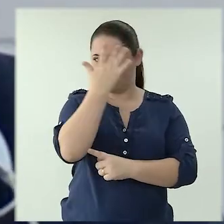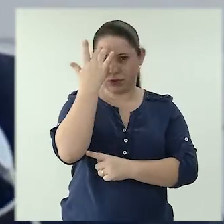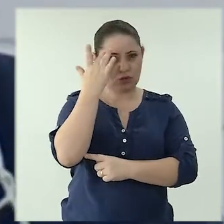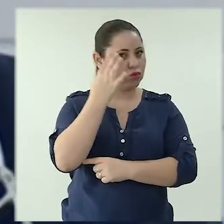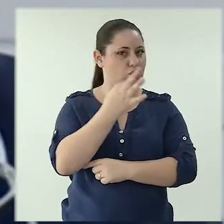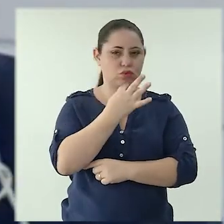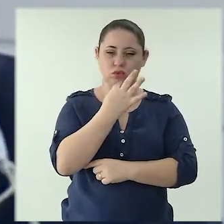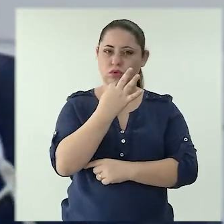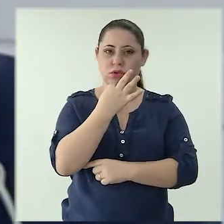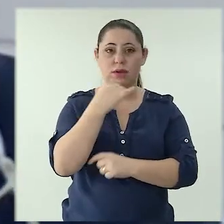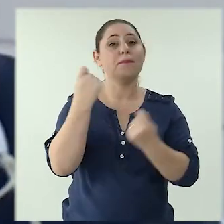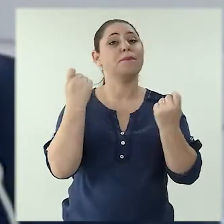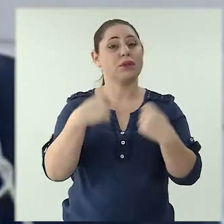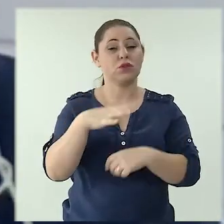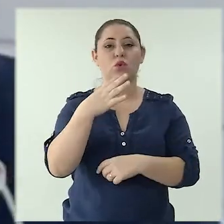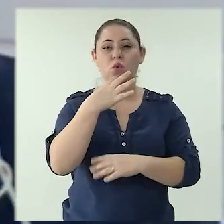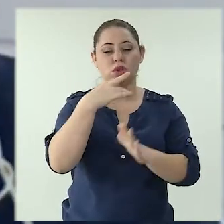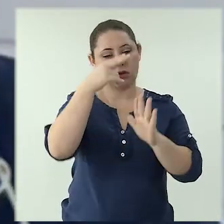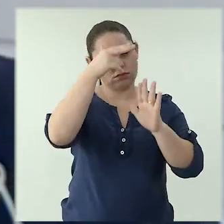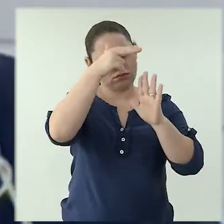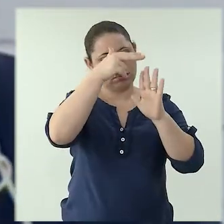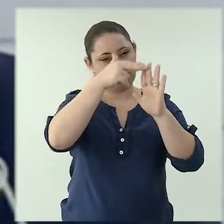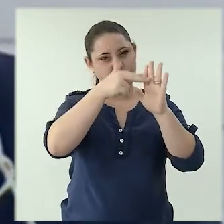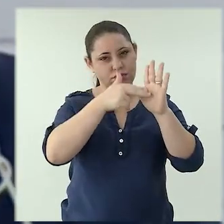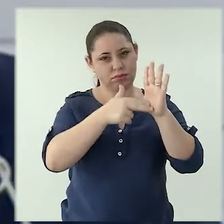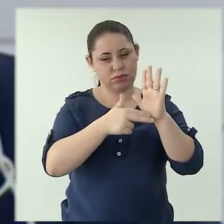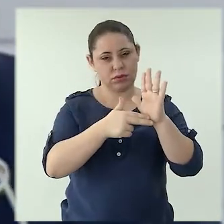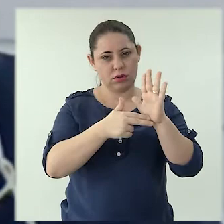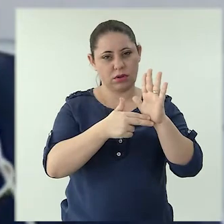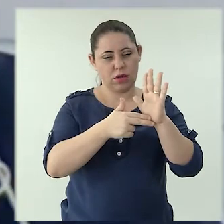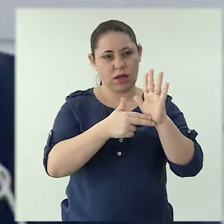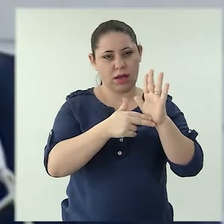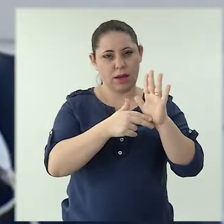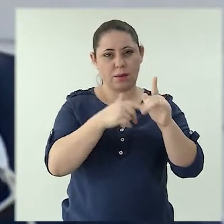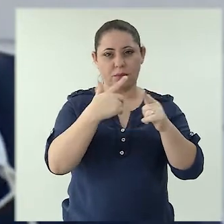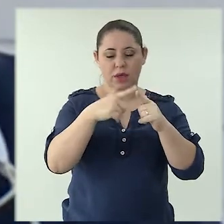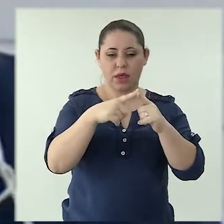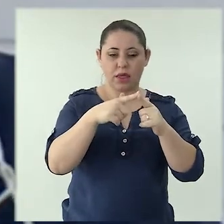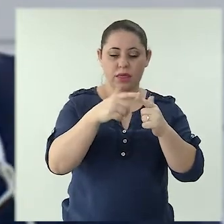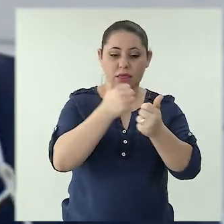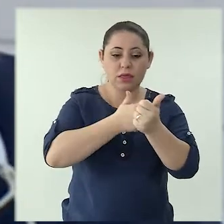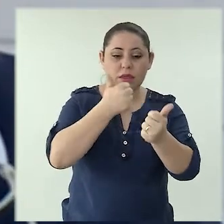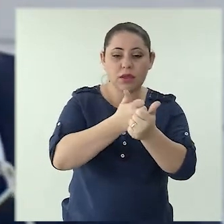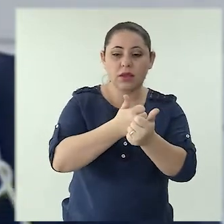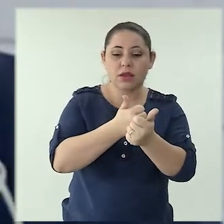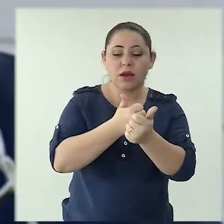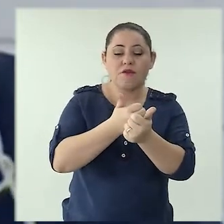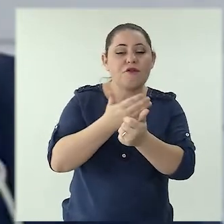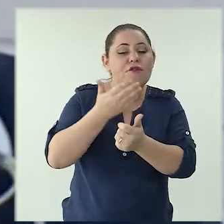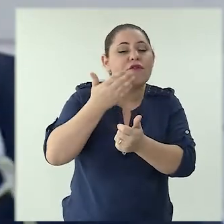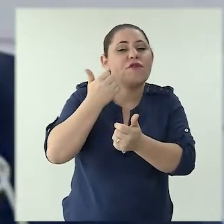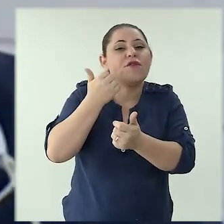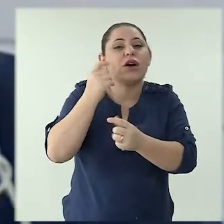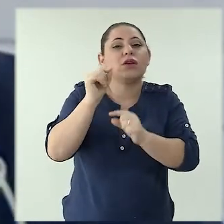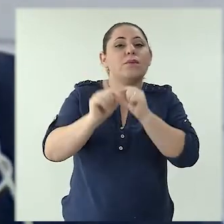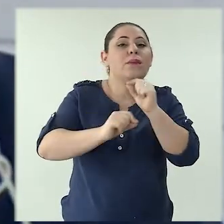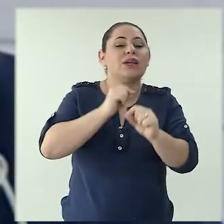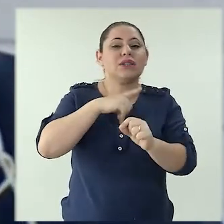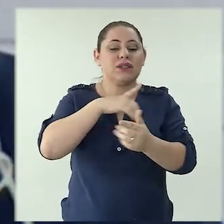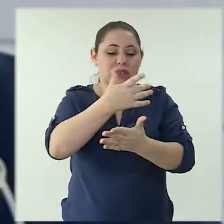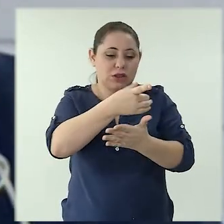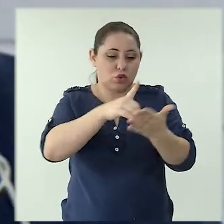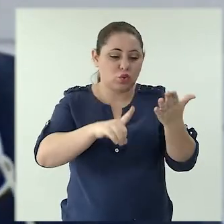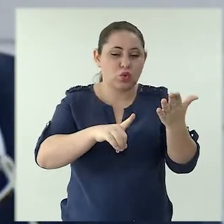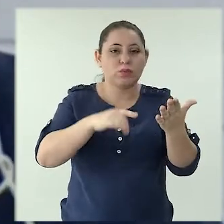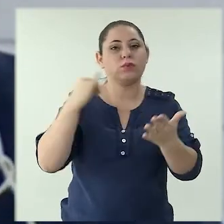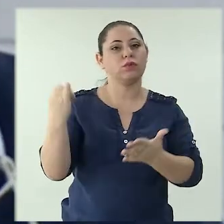não conhecem e precisa conhecer os procedimentos. Porque, embora ele tente desburocratizar, mas existem muitas fases